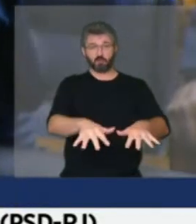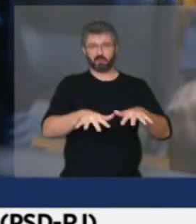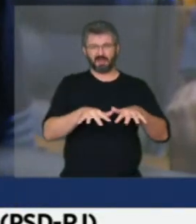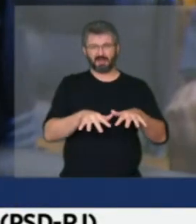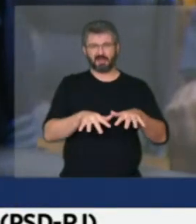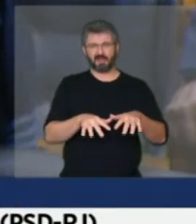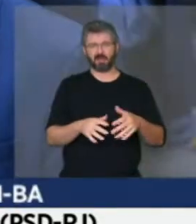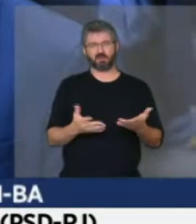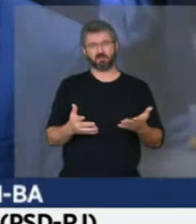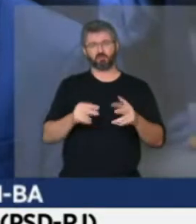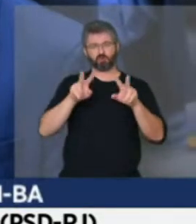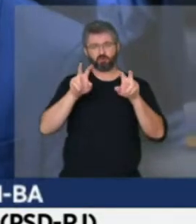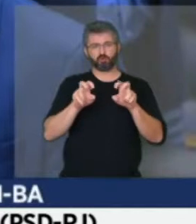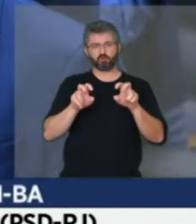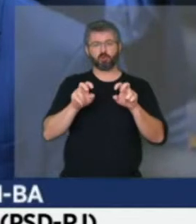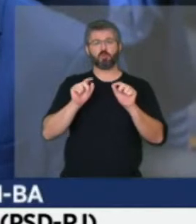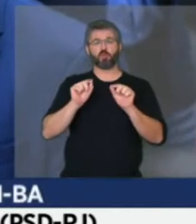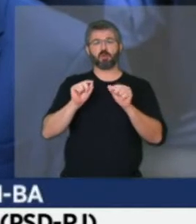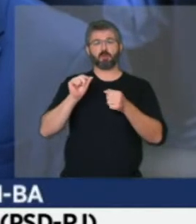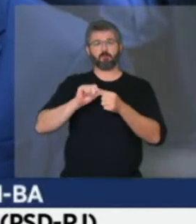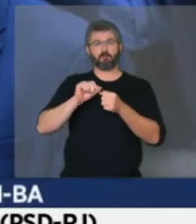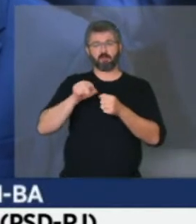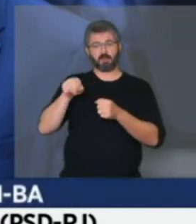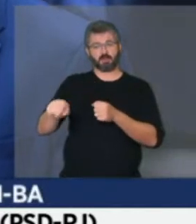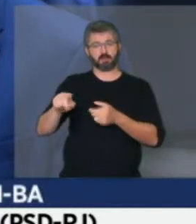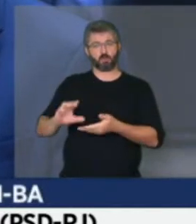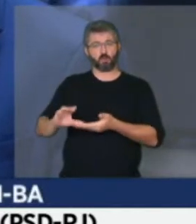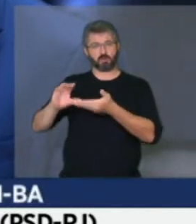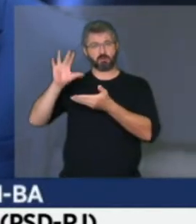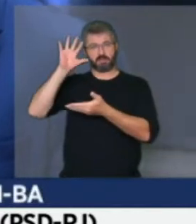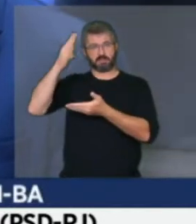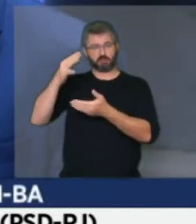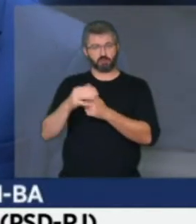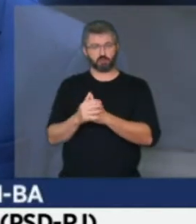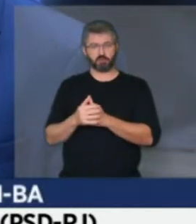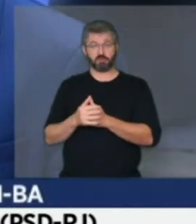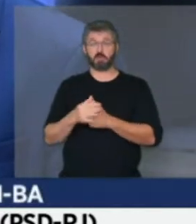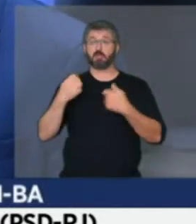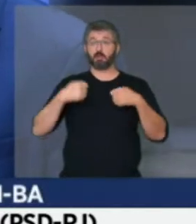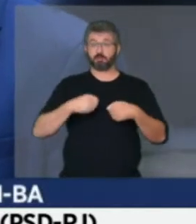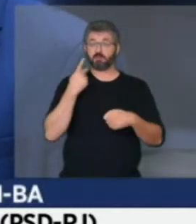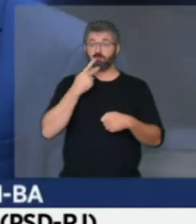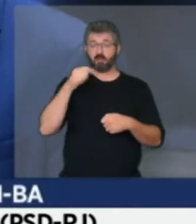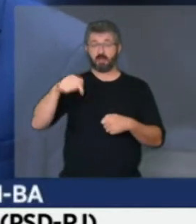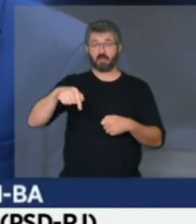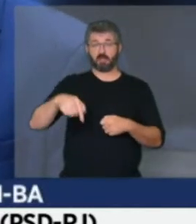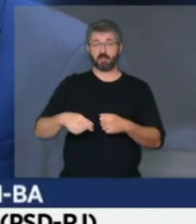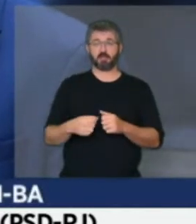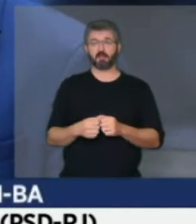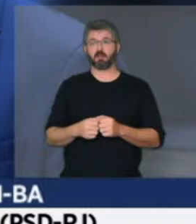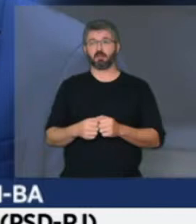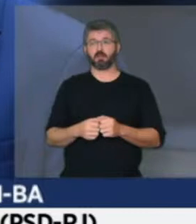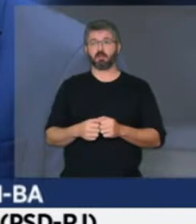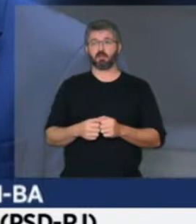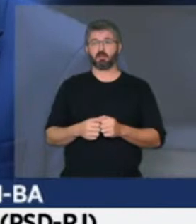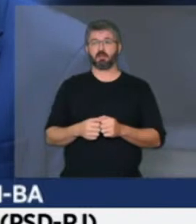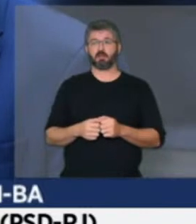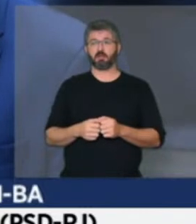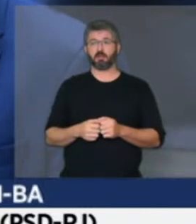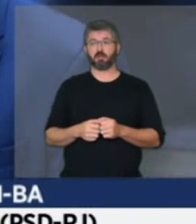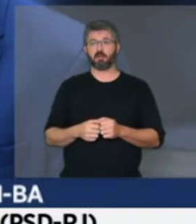das conclusões oriundas do Conselho, e nesse ponto vale registrar, tais procedimentos